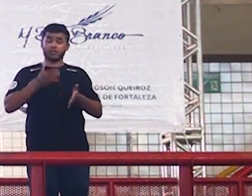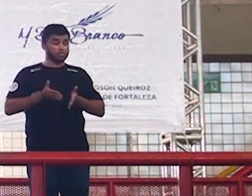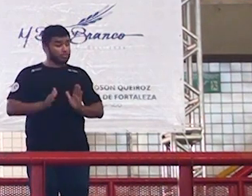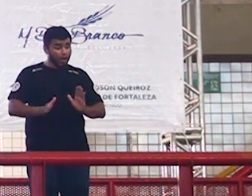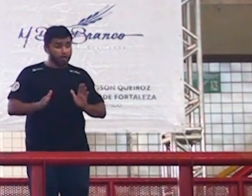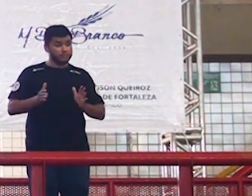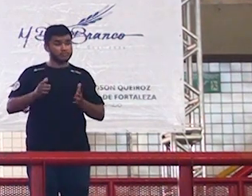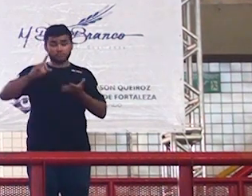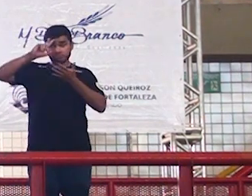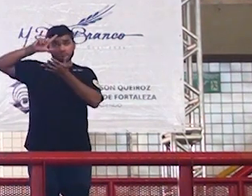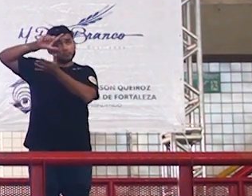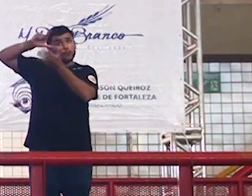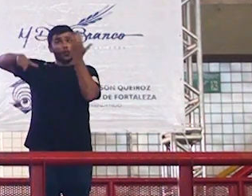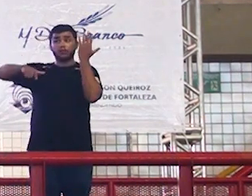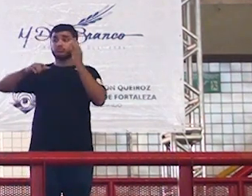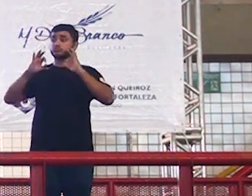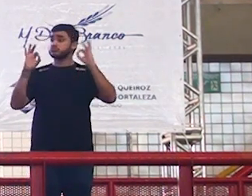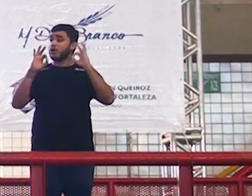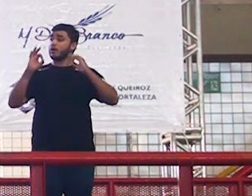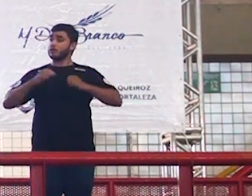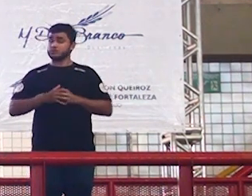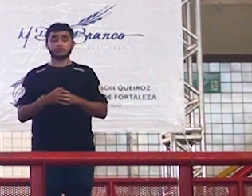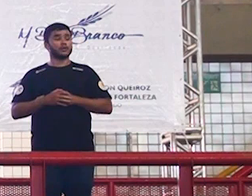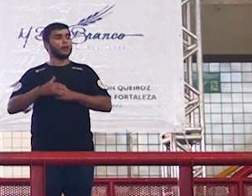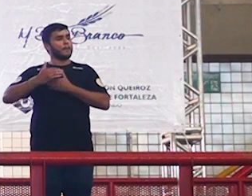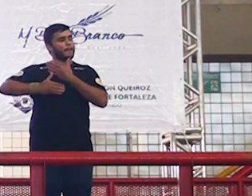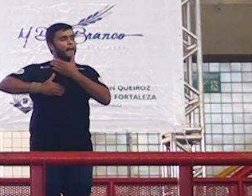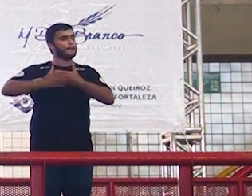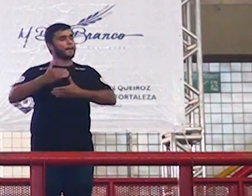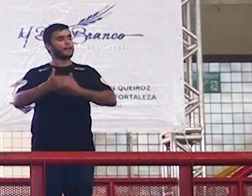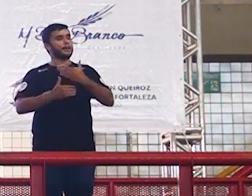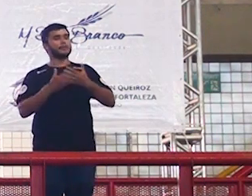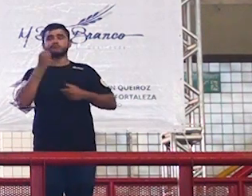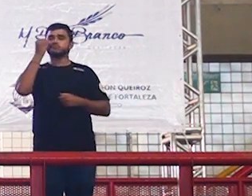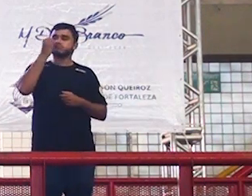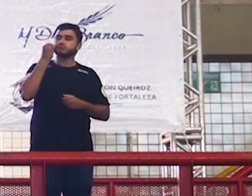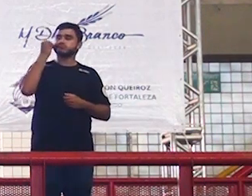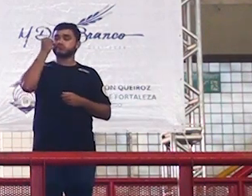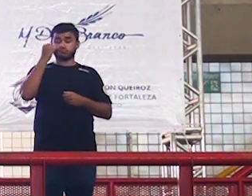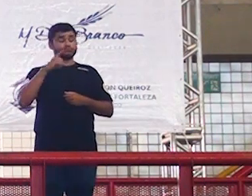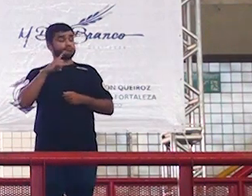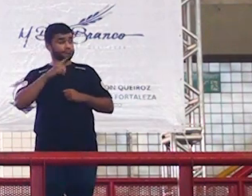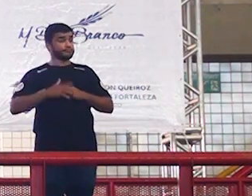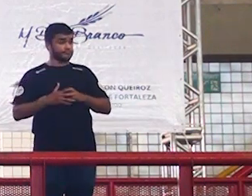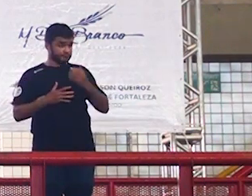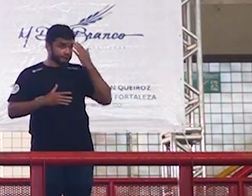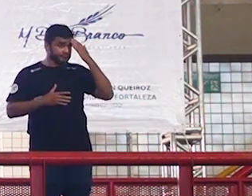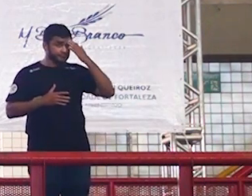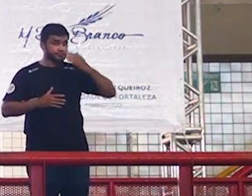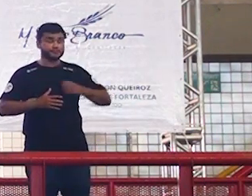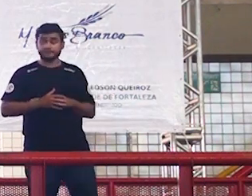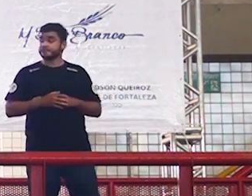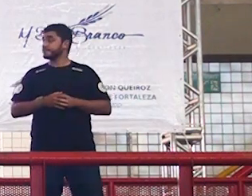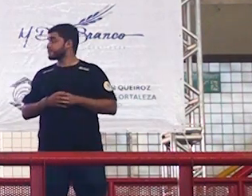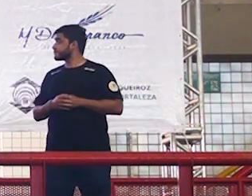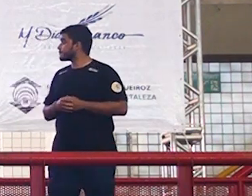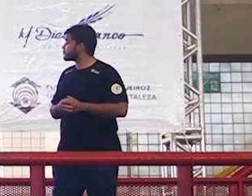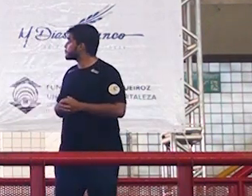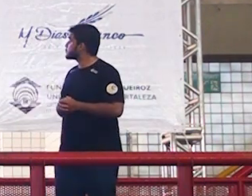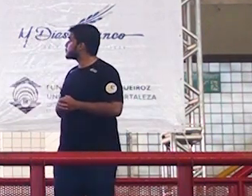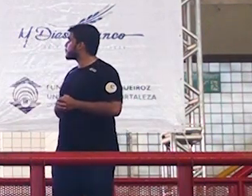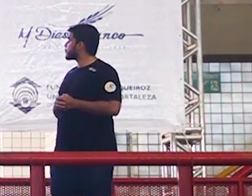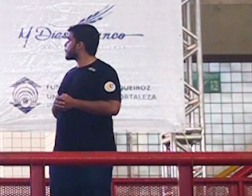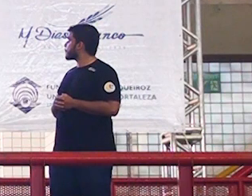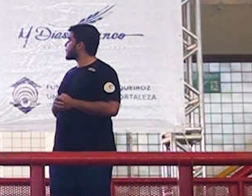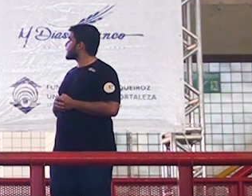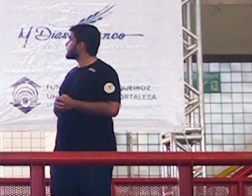nasce, ela é uma folha em branco que ela é preenchida com as experiências. Já ficaria show.